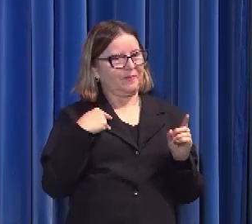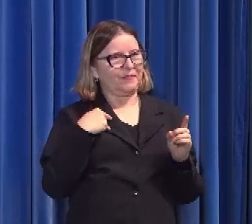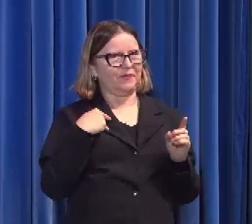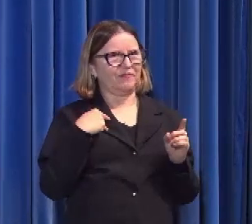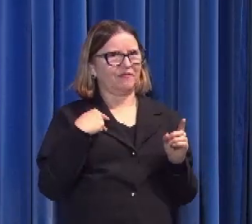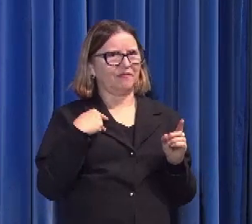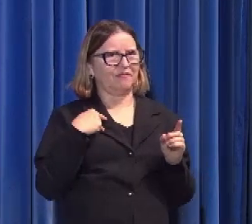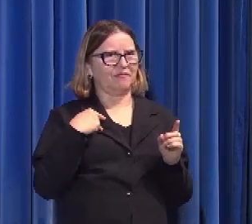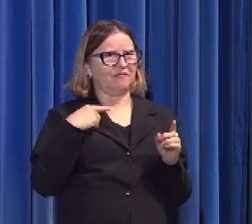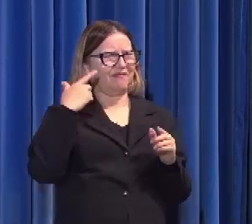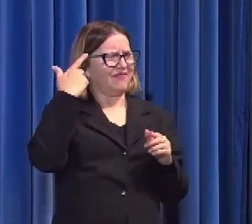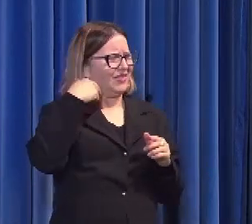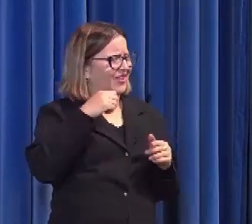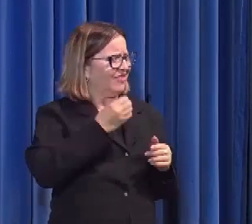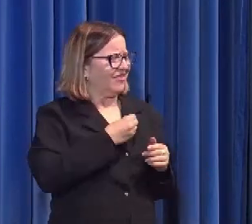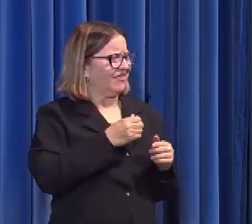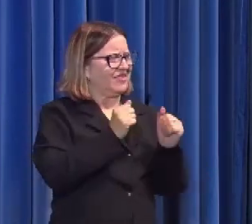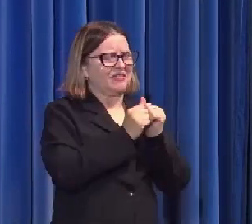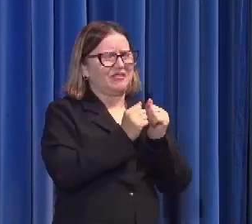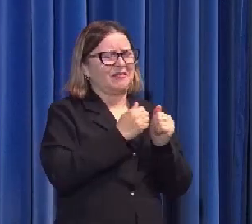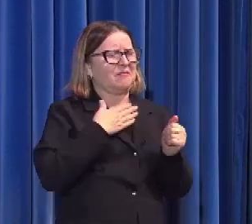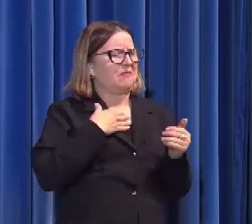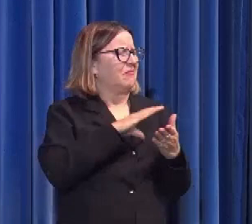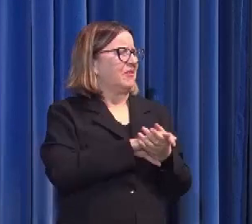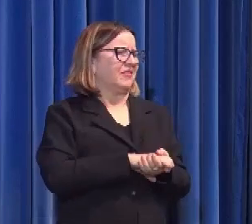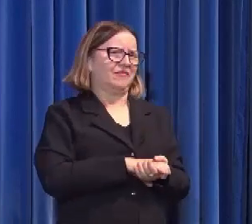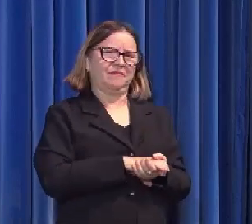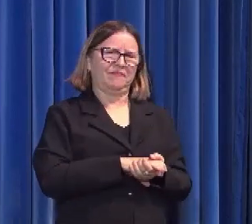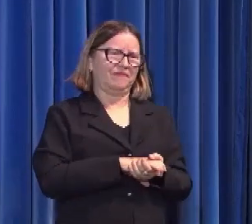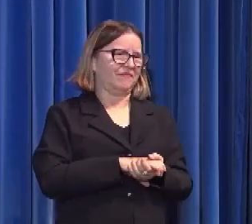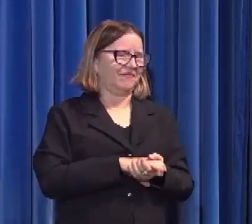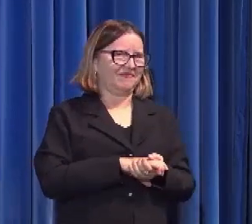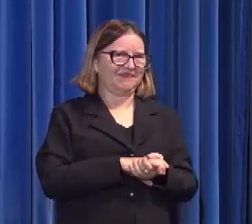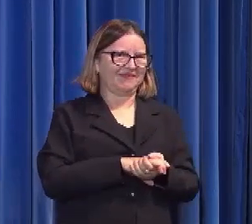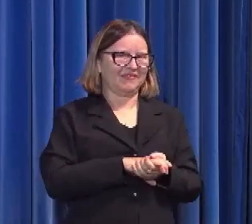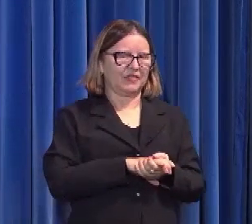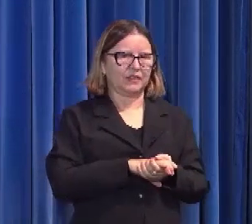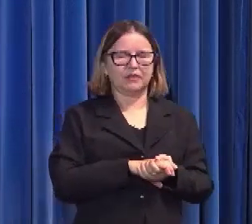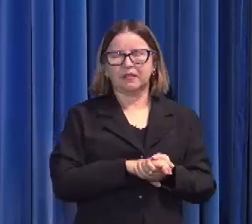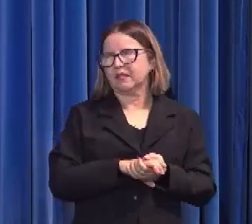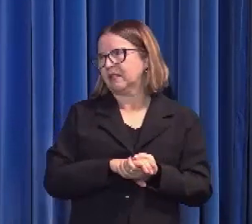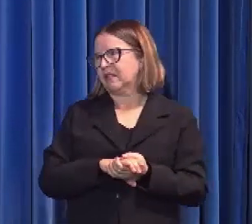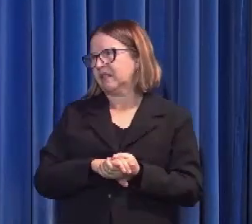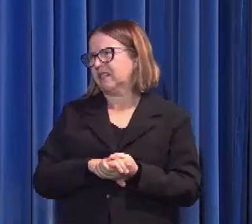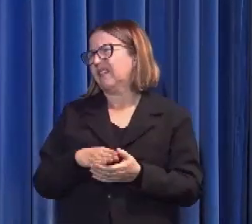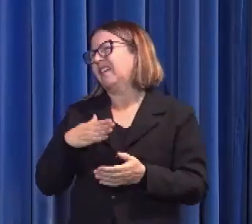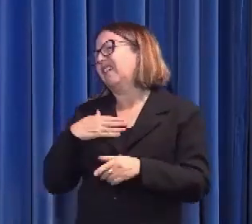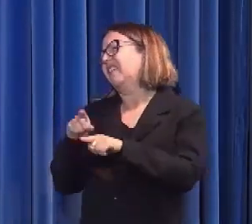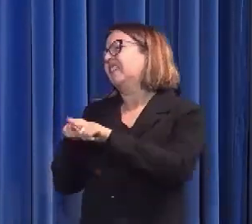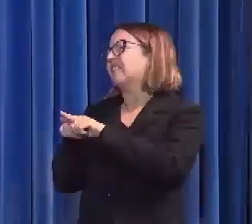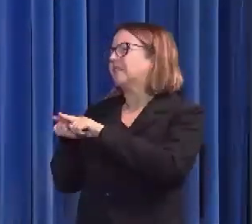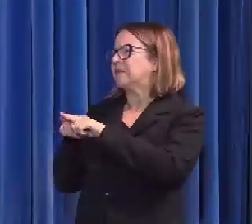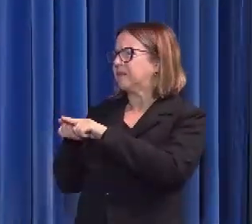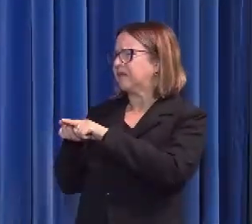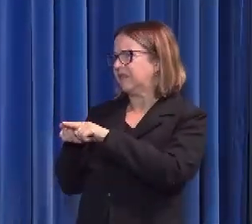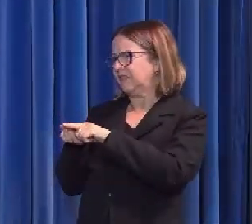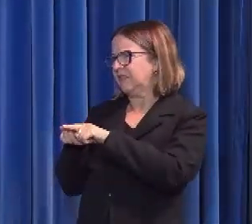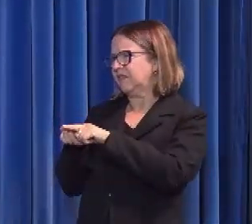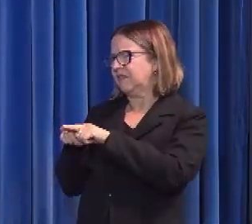eu não consigo mais viver com meu marido e esse meu minha irmã